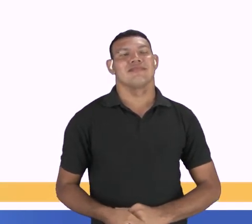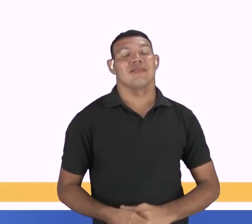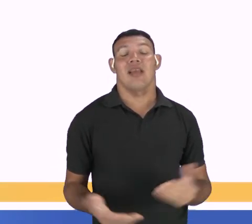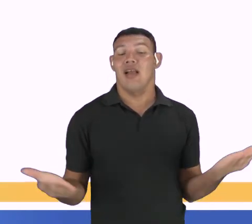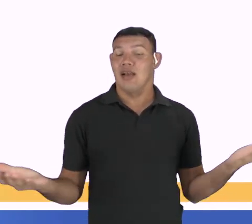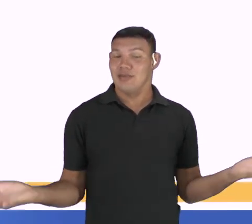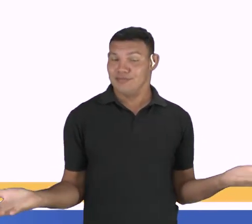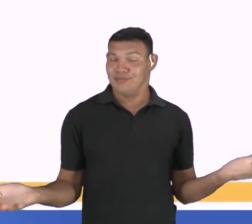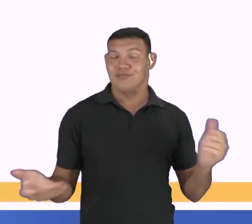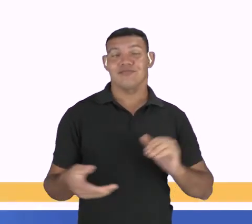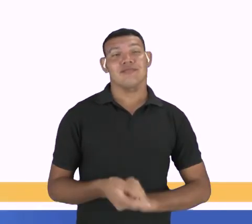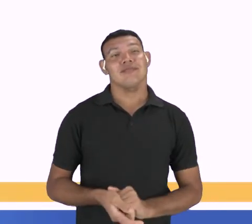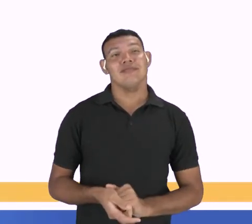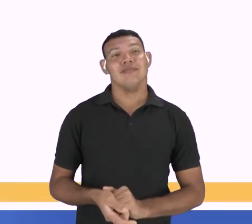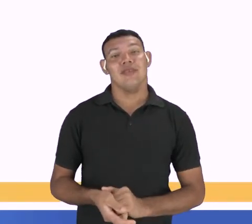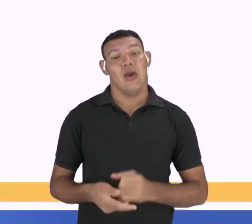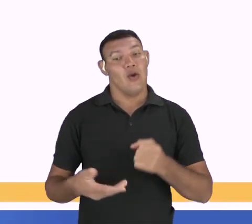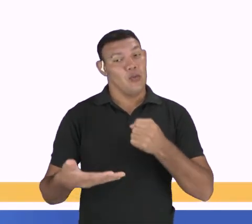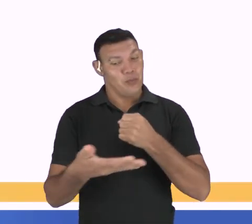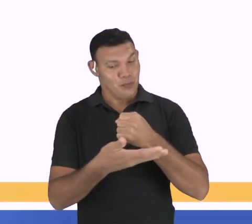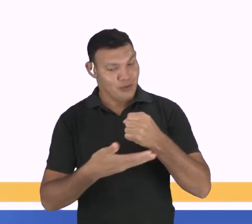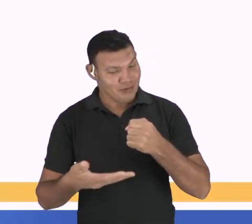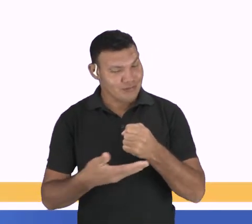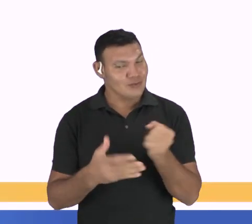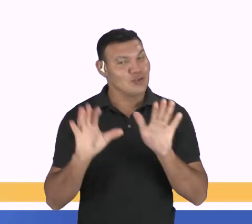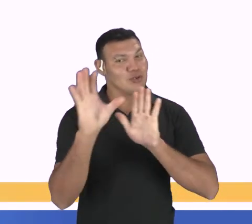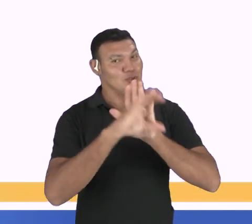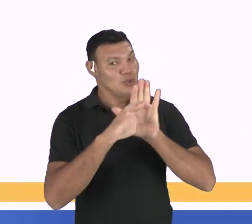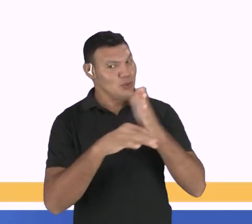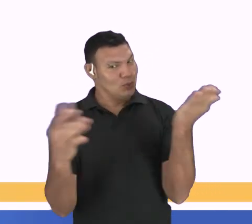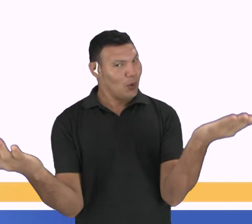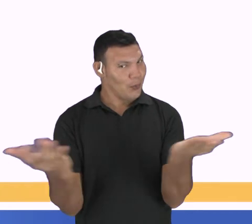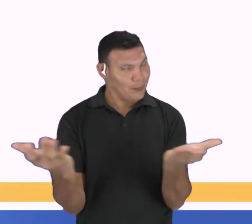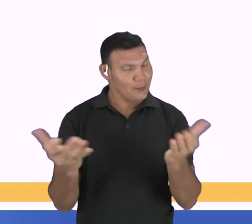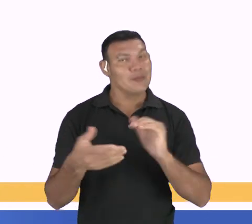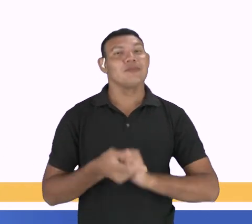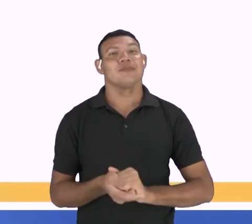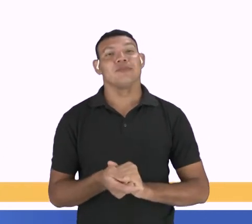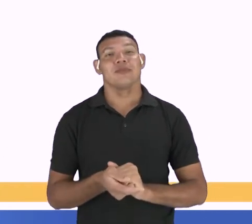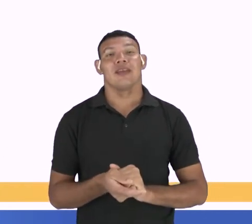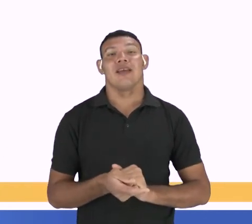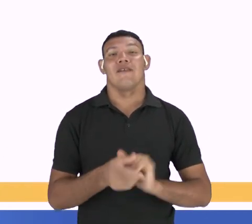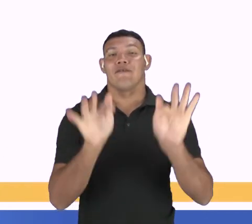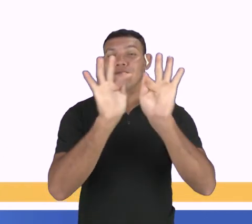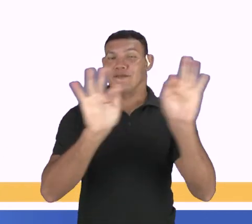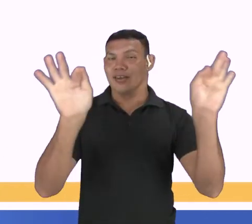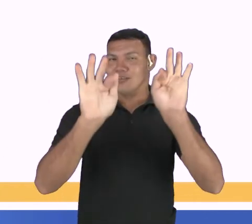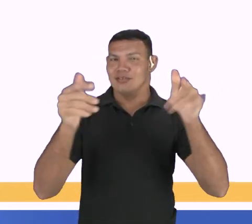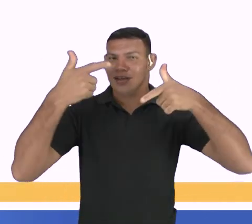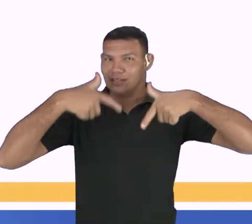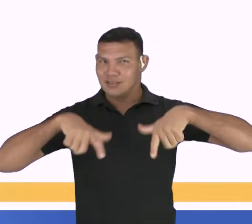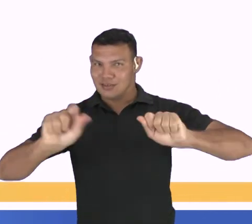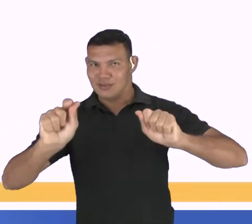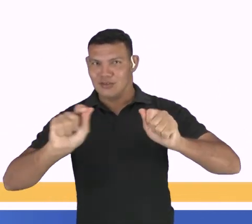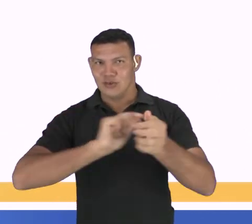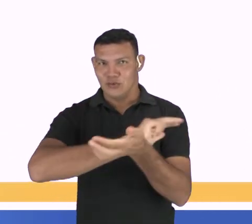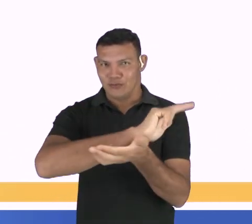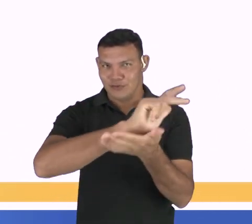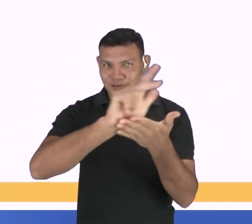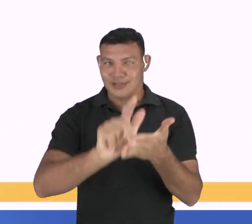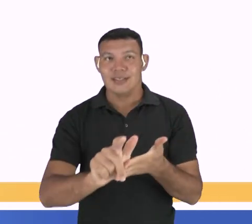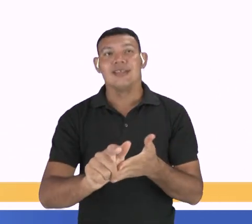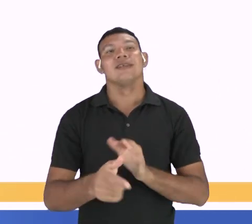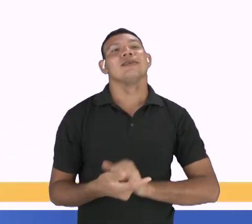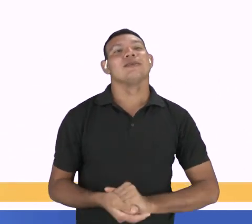Ok, então, baseado em tudo isso que nós vimos hoje, pessoal, de expressões idiomáticas, tem aí, voltamos à nossa